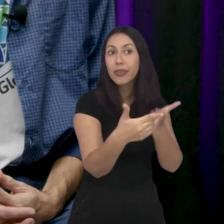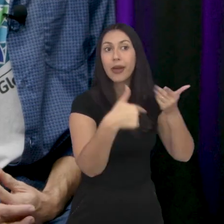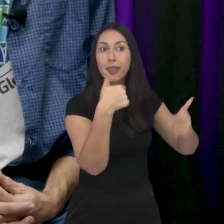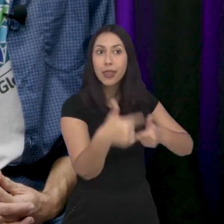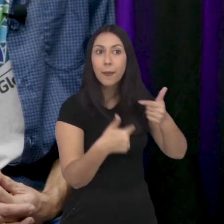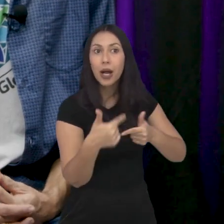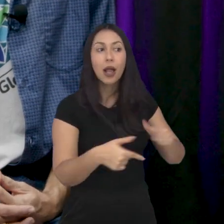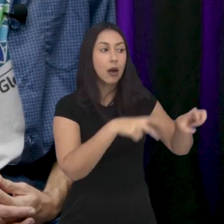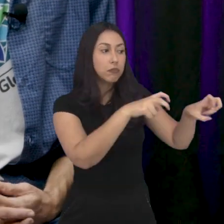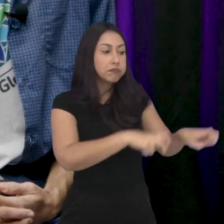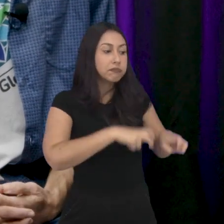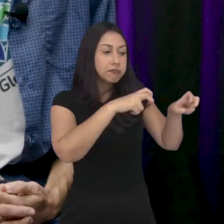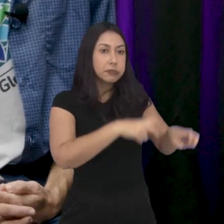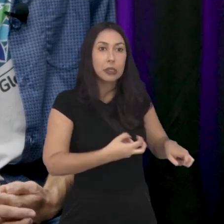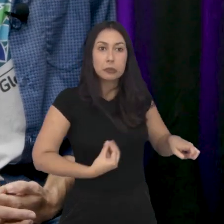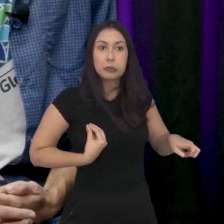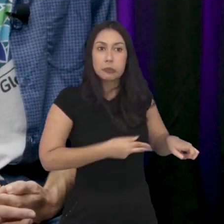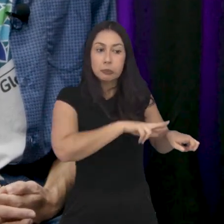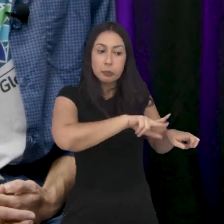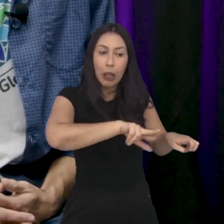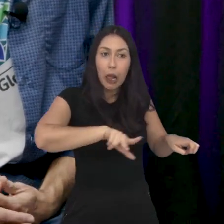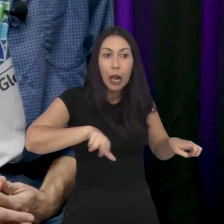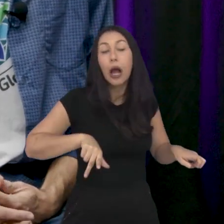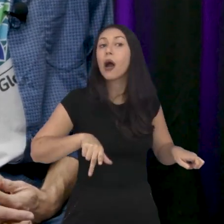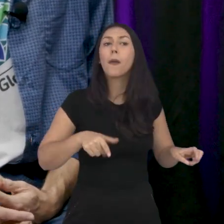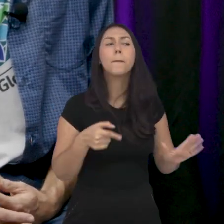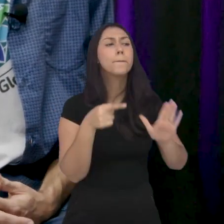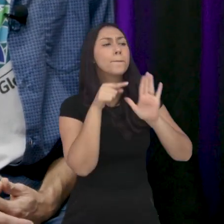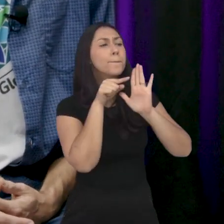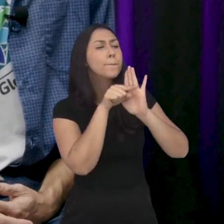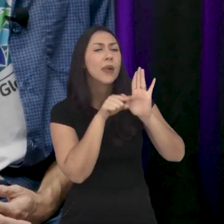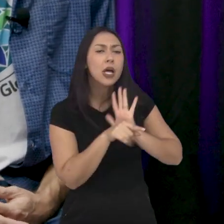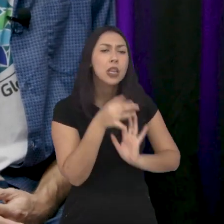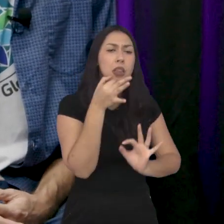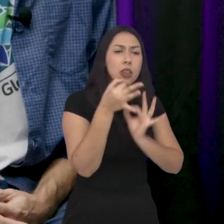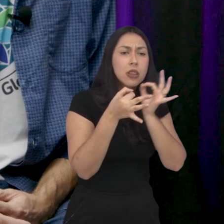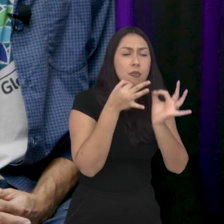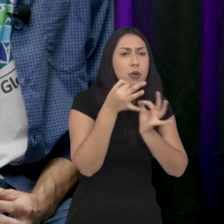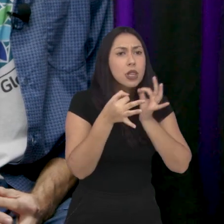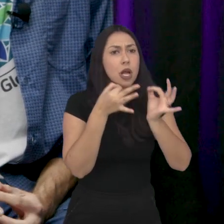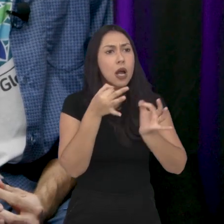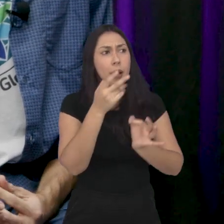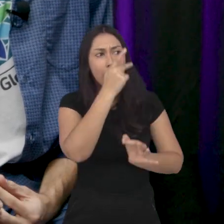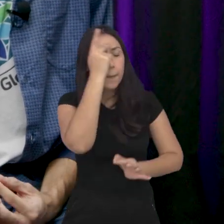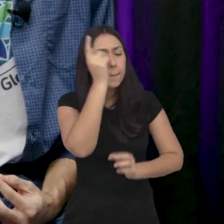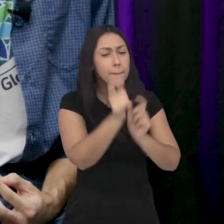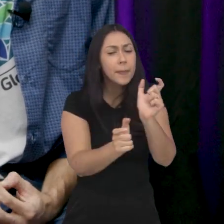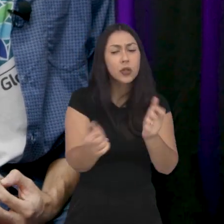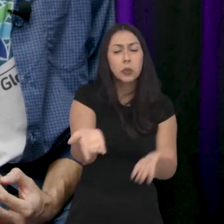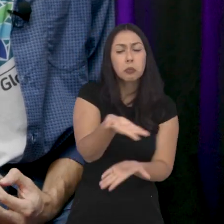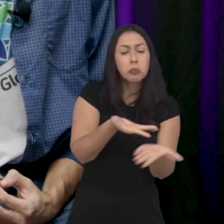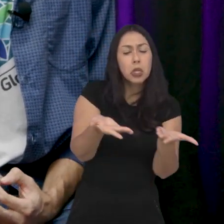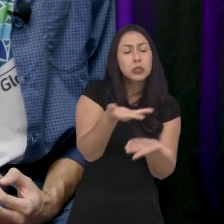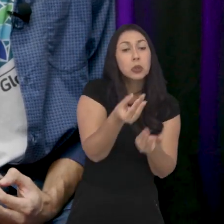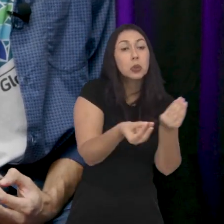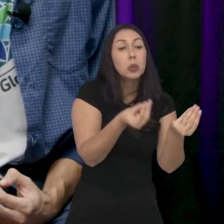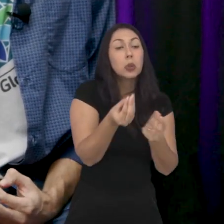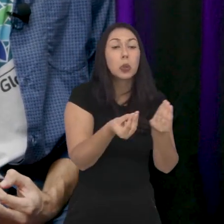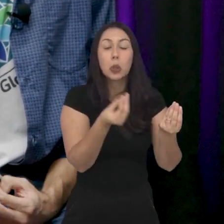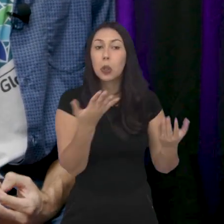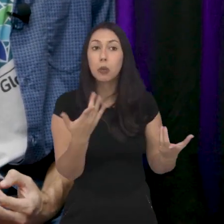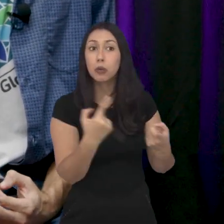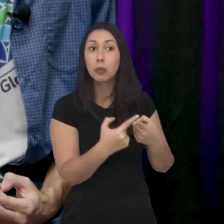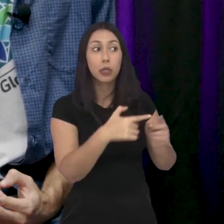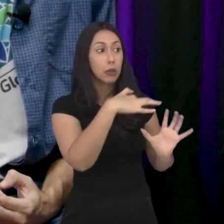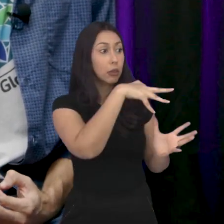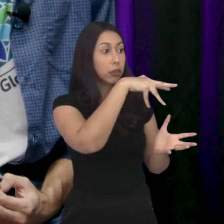trabalhar com biodiversidade, buscar essa crítica, né, sobre a relação das pessoas com o planeta, que é a